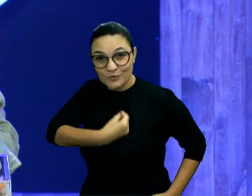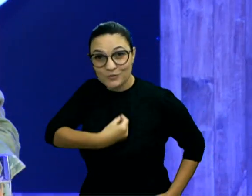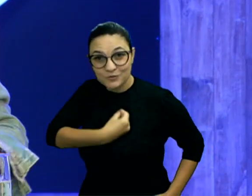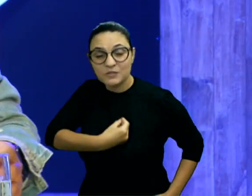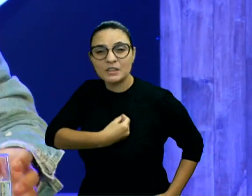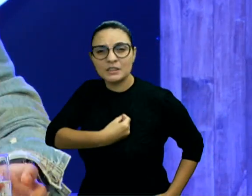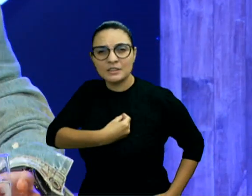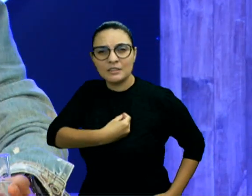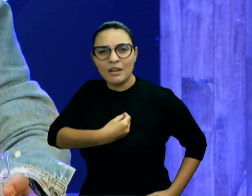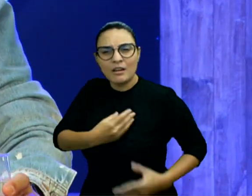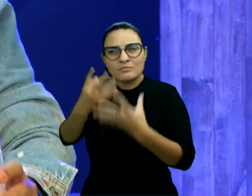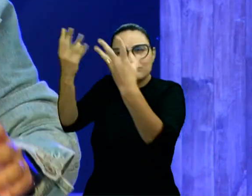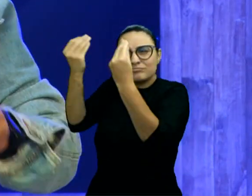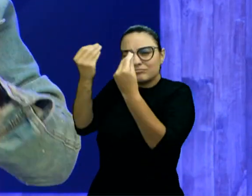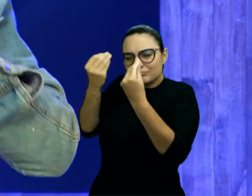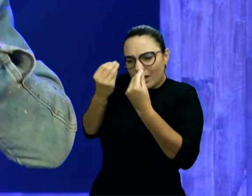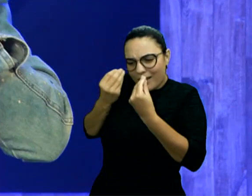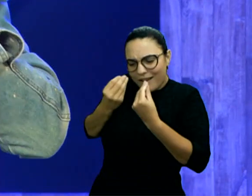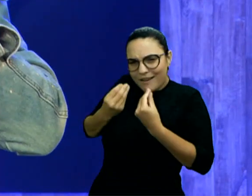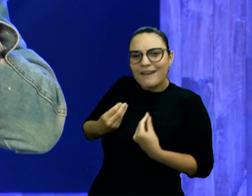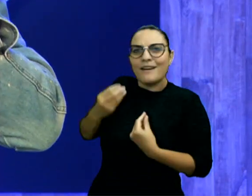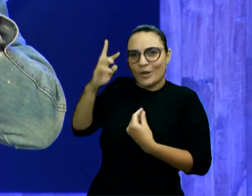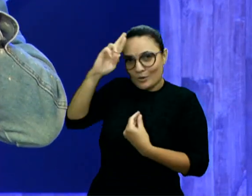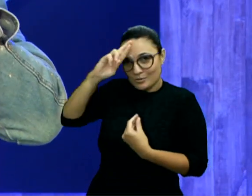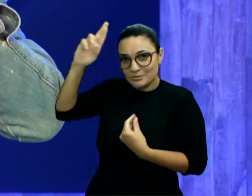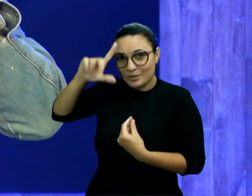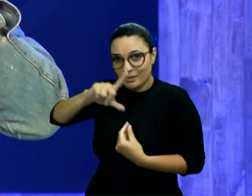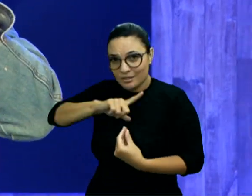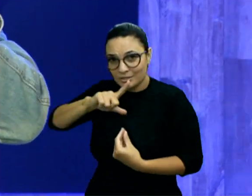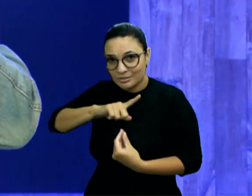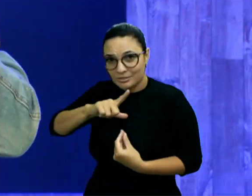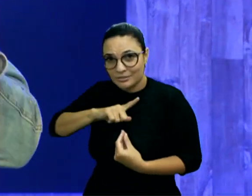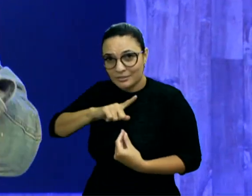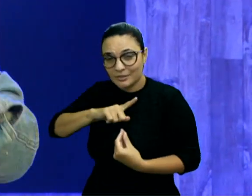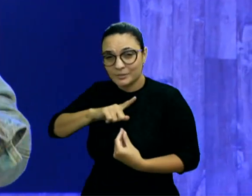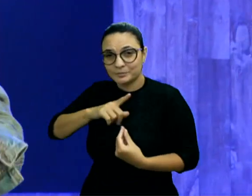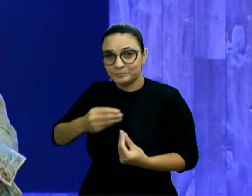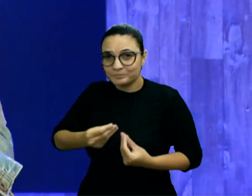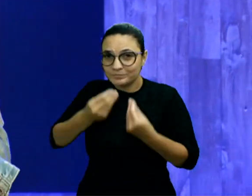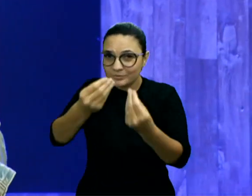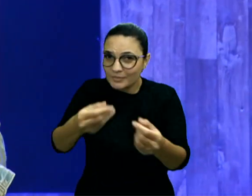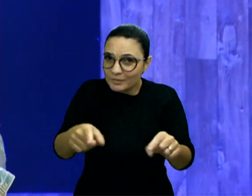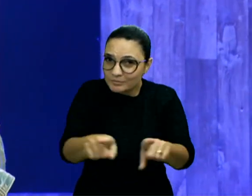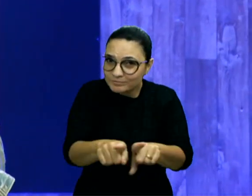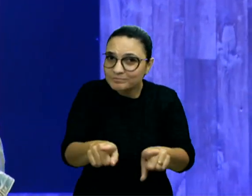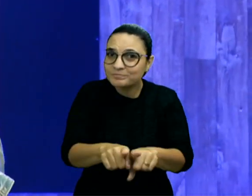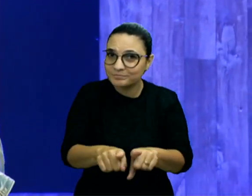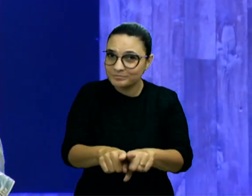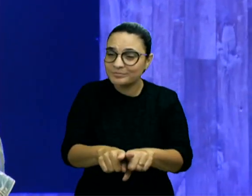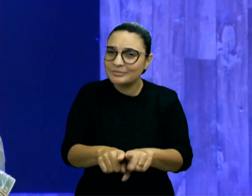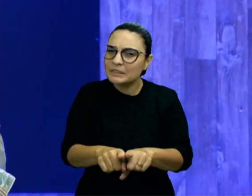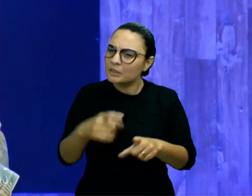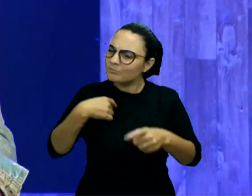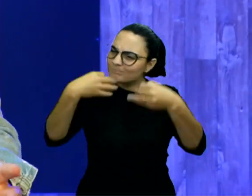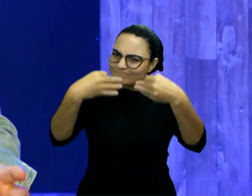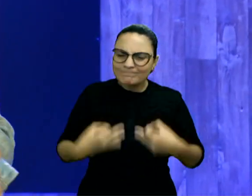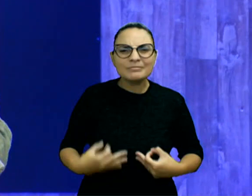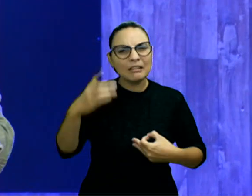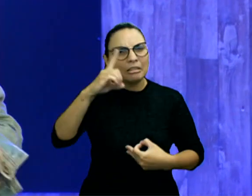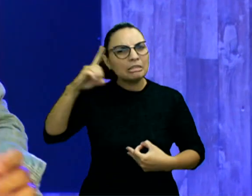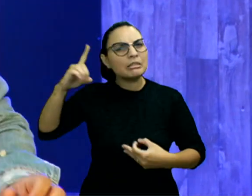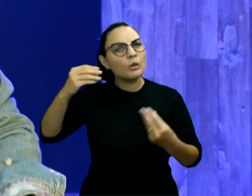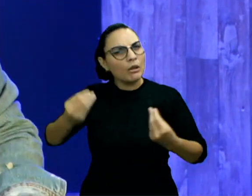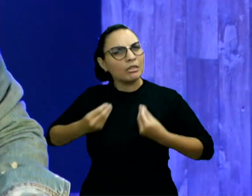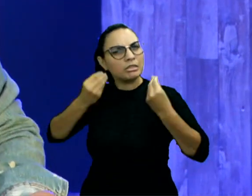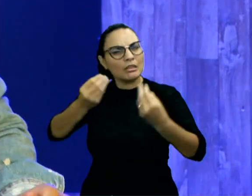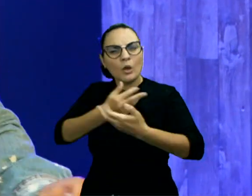receba aquilo que o Senhor tem para te entregar nessa noite. Eu tenho certeza que Ele tem algo especial